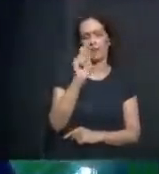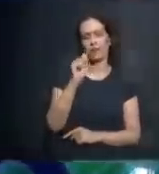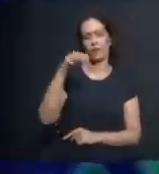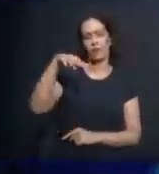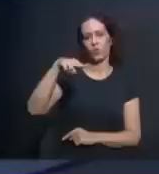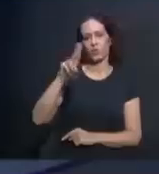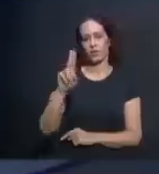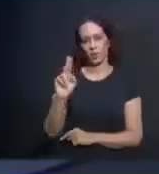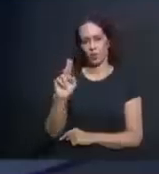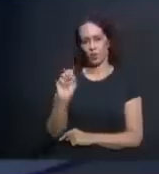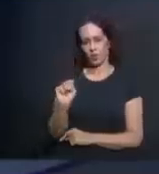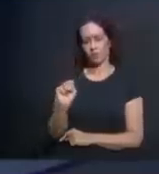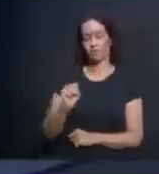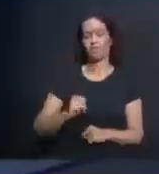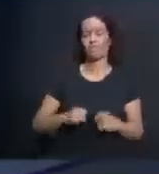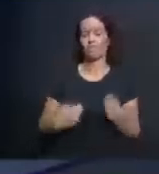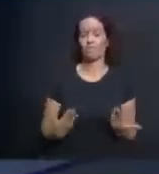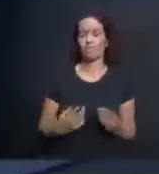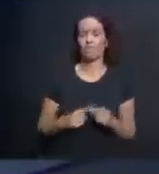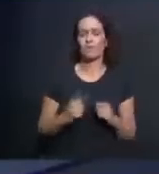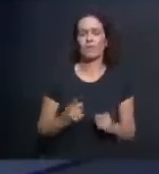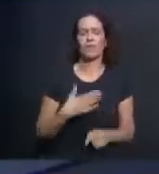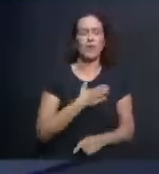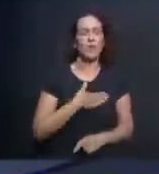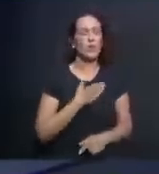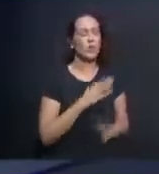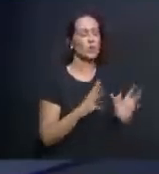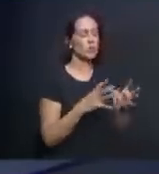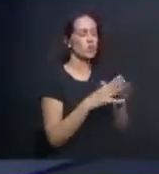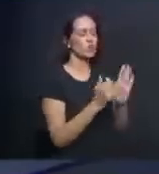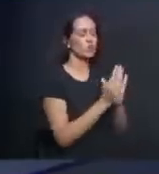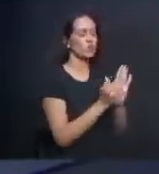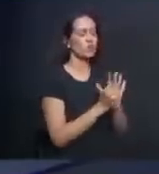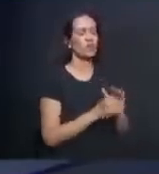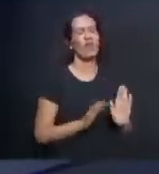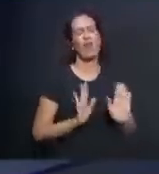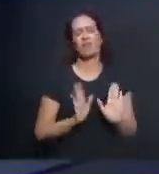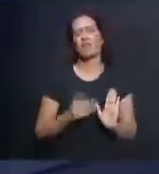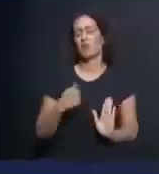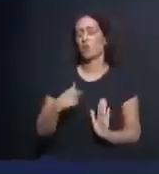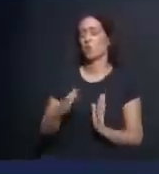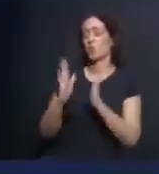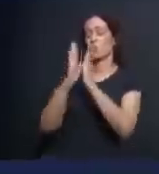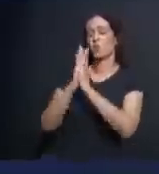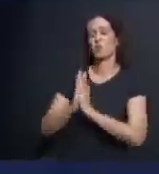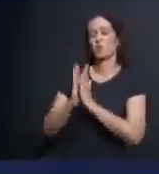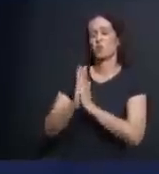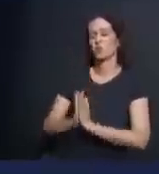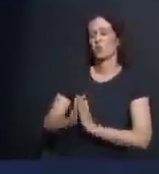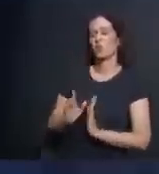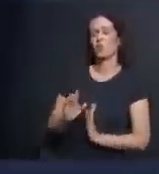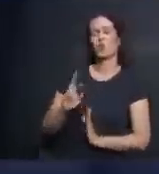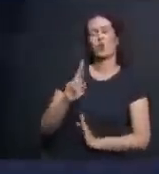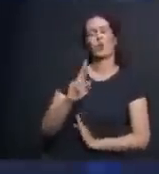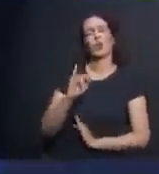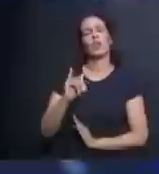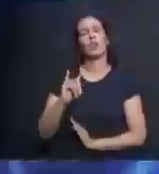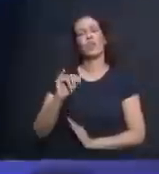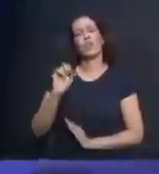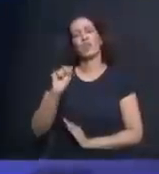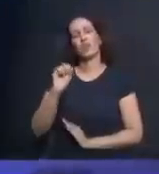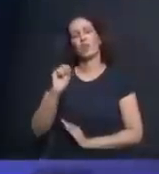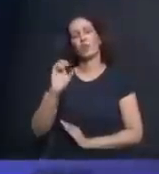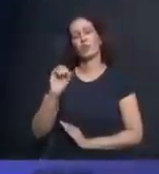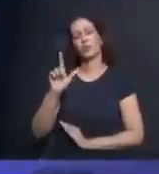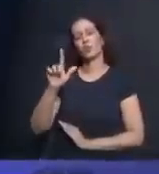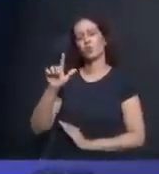aí só fica junto o povo da intercessão. Ai não, eu gosto de adorar tipo Hillsong, aí ninguém ouve André Felipe. Ai não, deixa eu te falar,